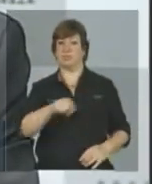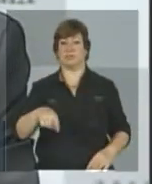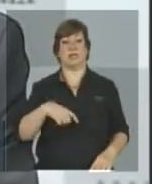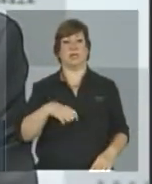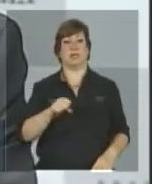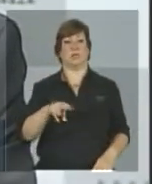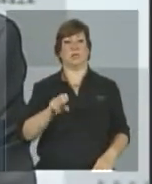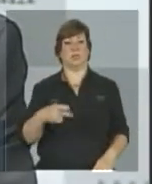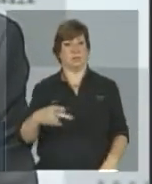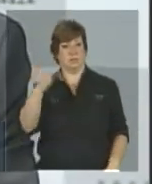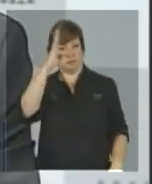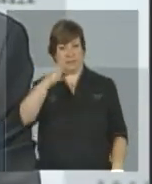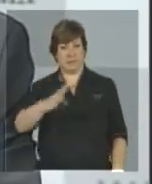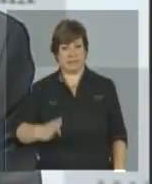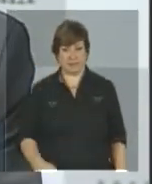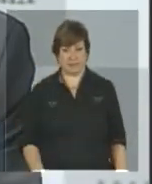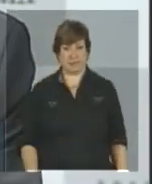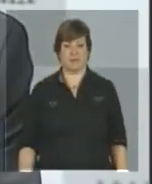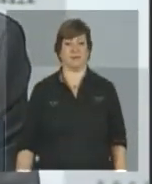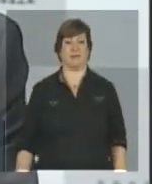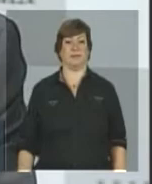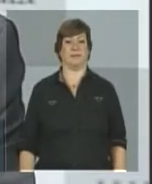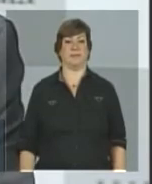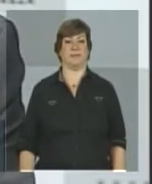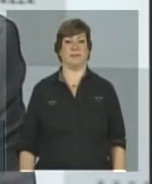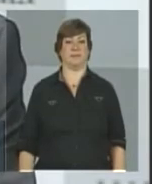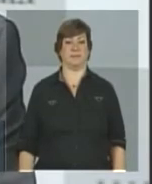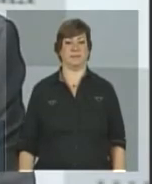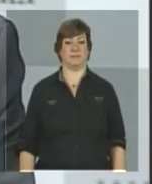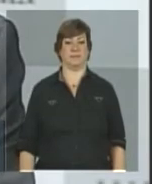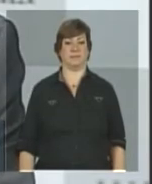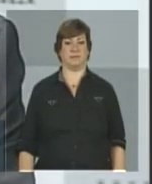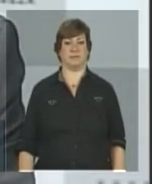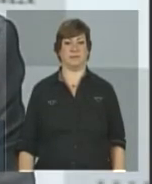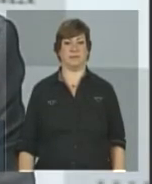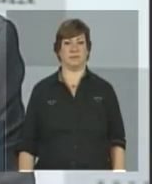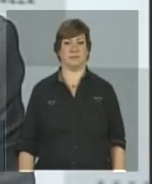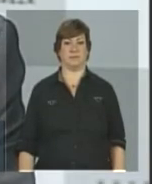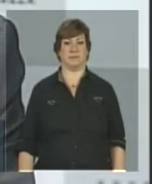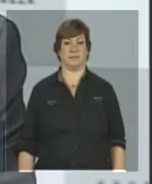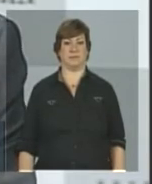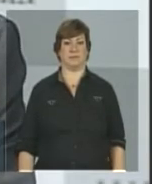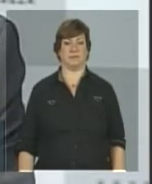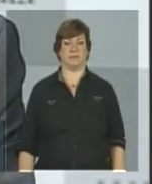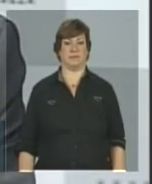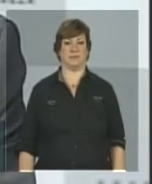sistema de saúde brasileiro nessa área.